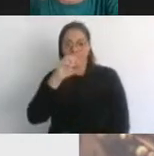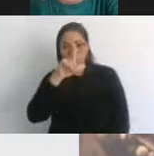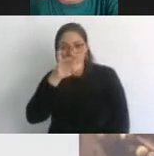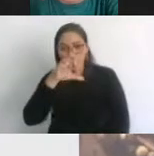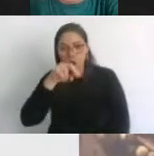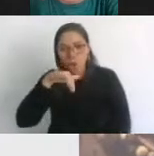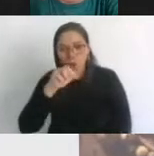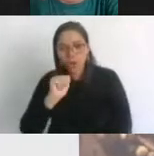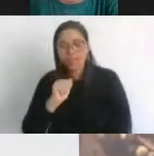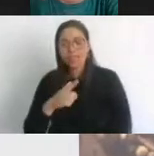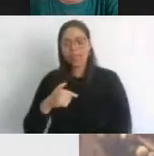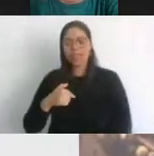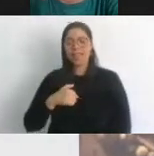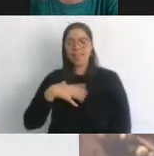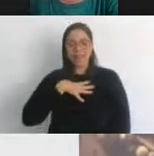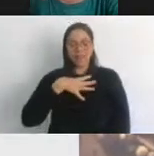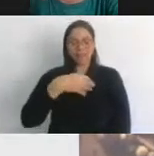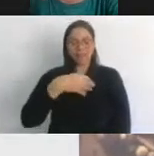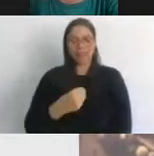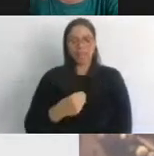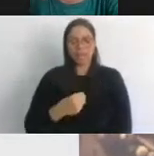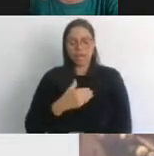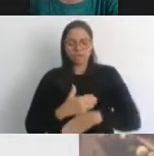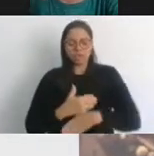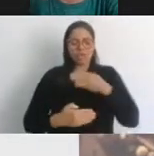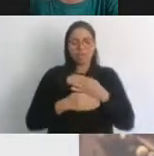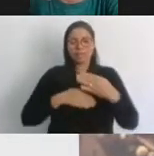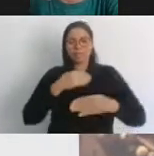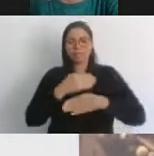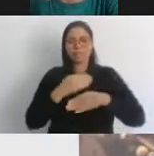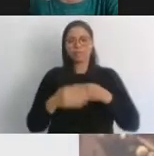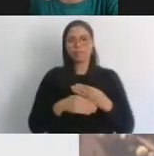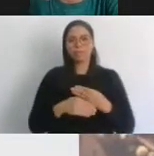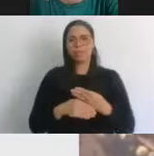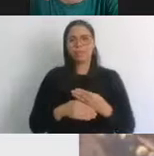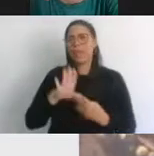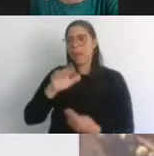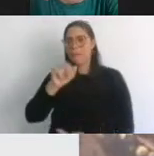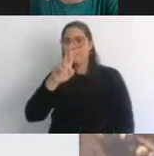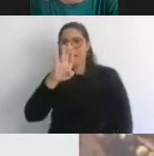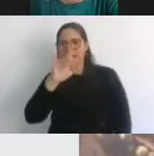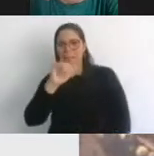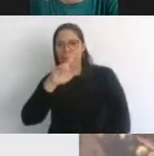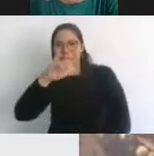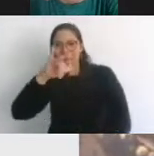é fruta é filha de uma estrutura que é estrutura da barbari